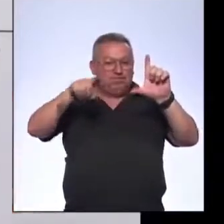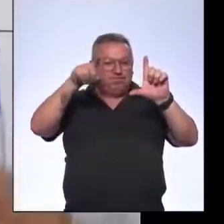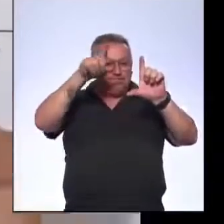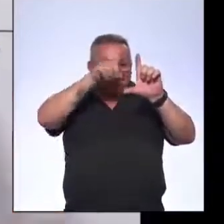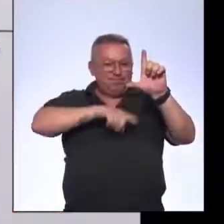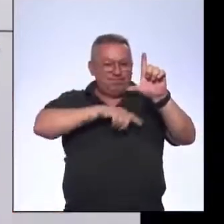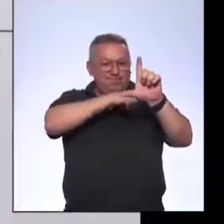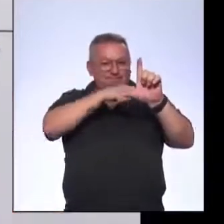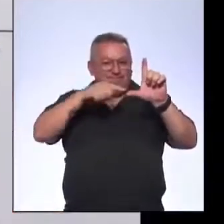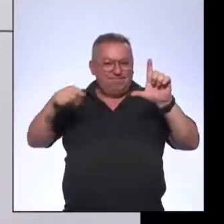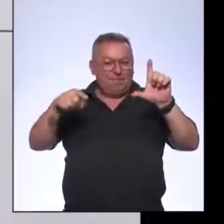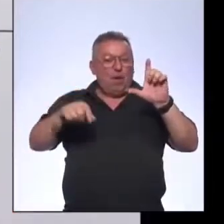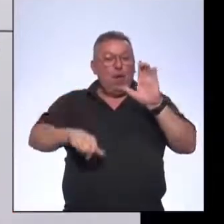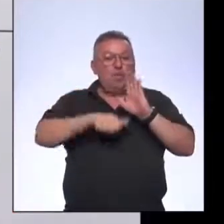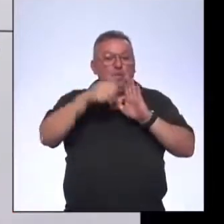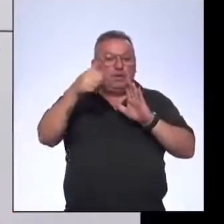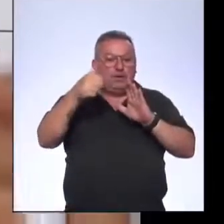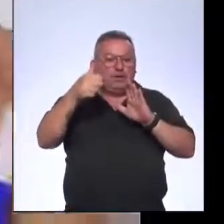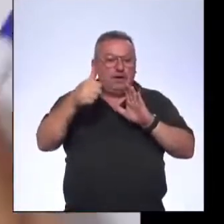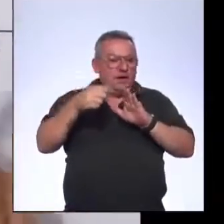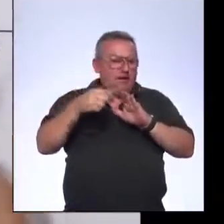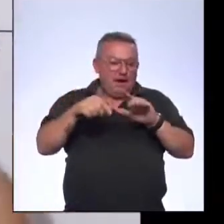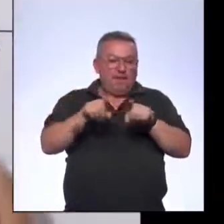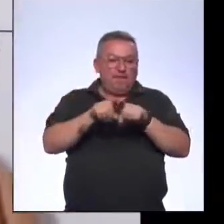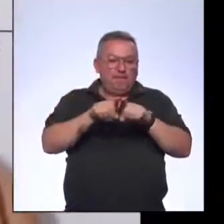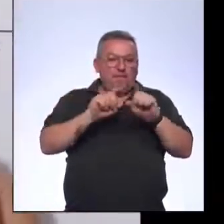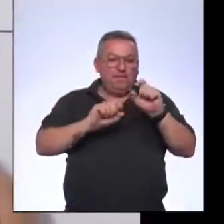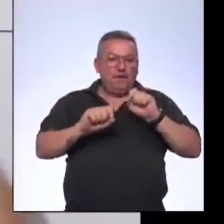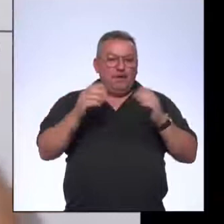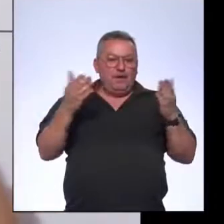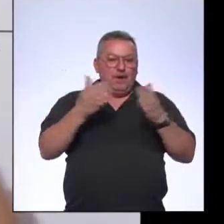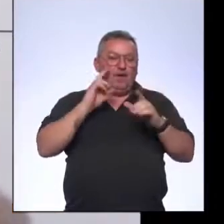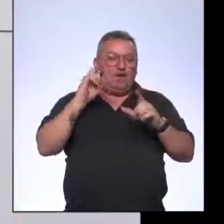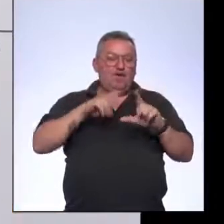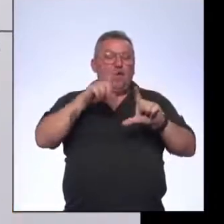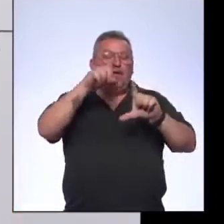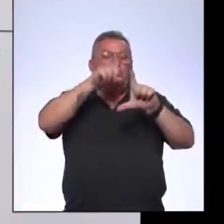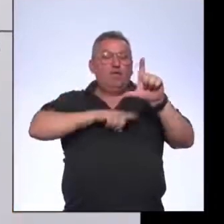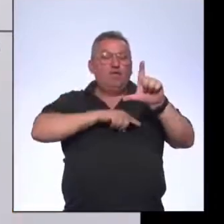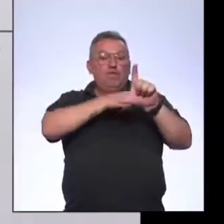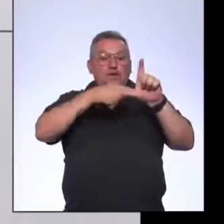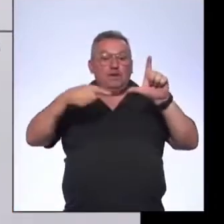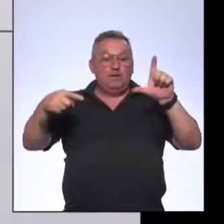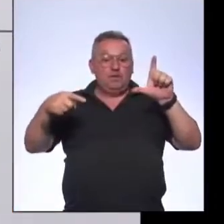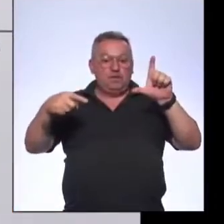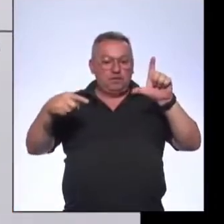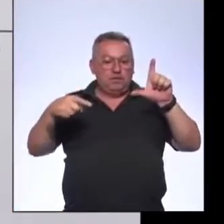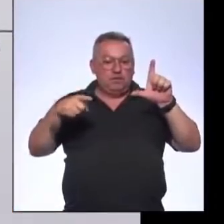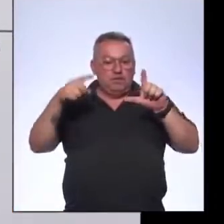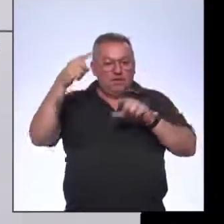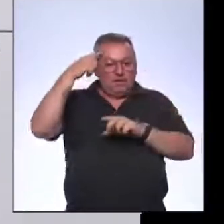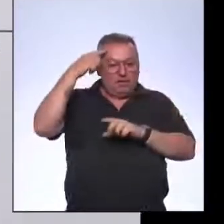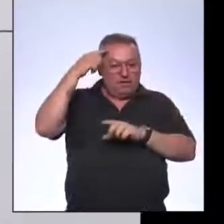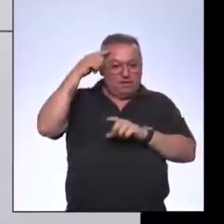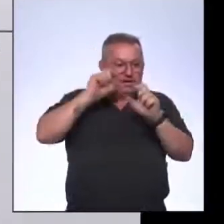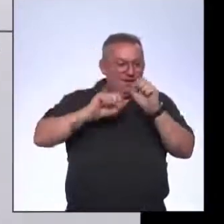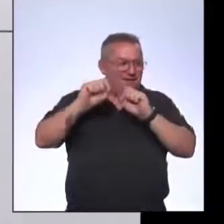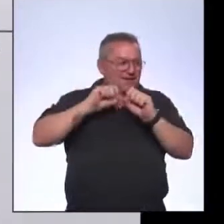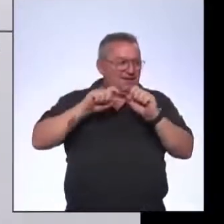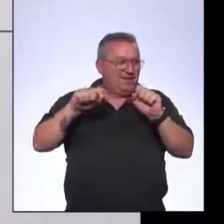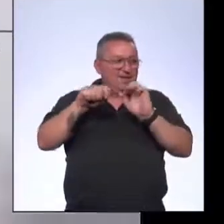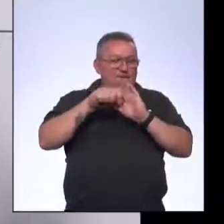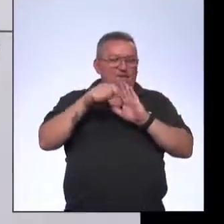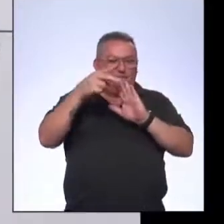de uma função do 1º Grau né vou fazer uma associação com uma função do primeiro grau né então não pensar comigo vamos fazer um pouquinho de